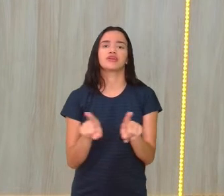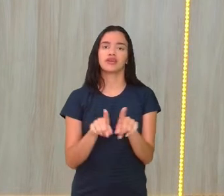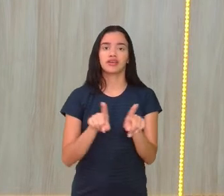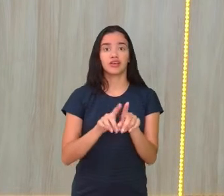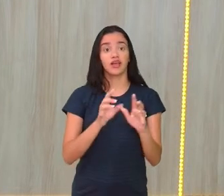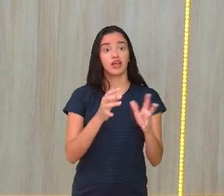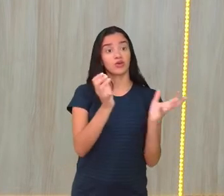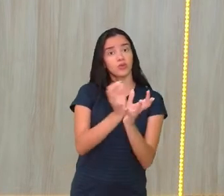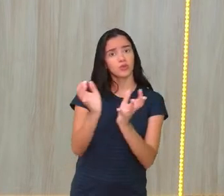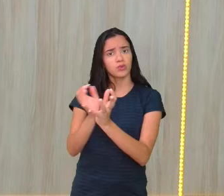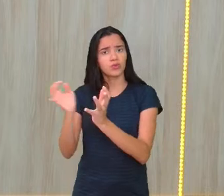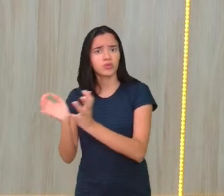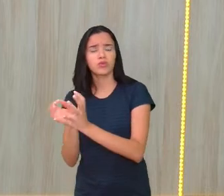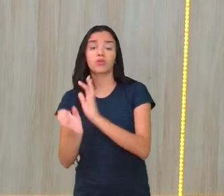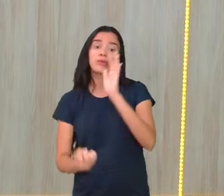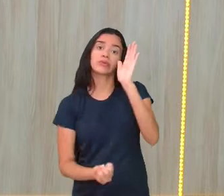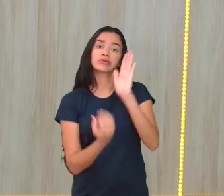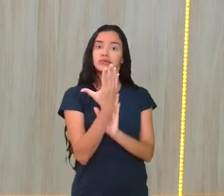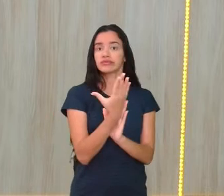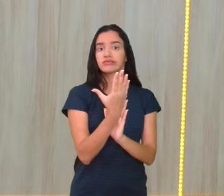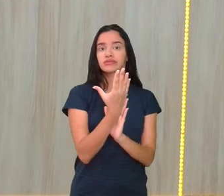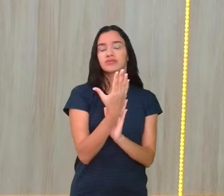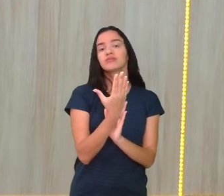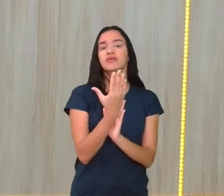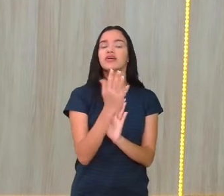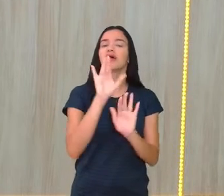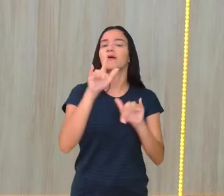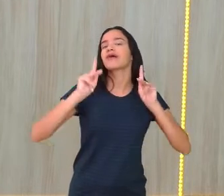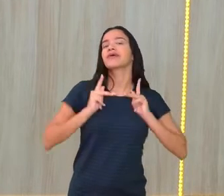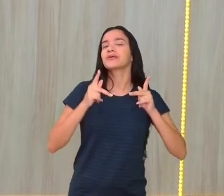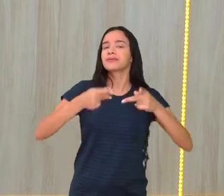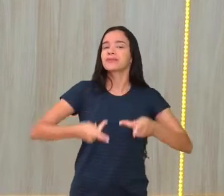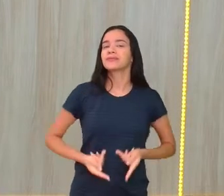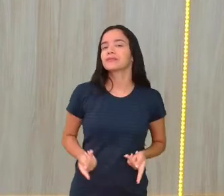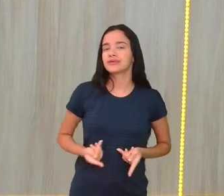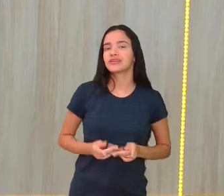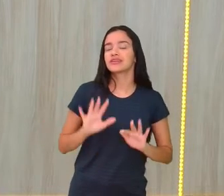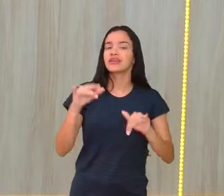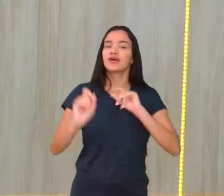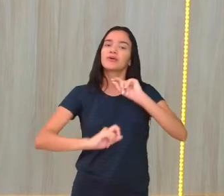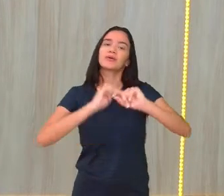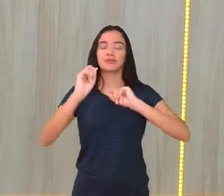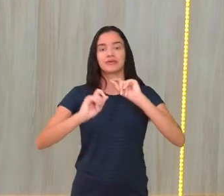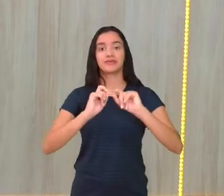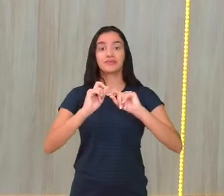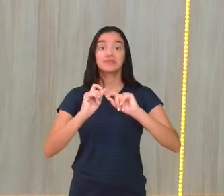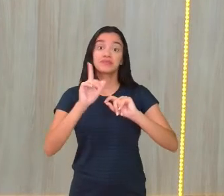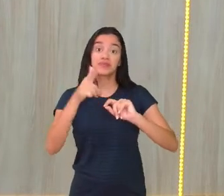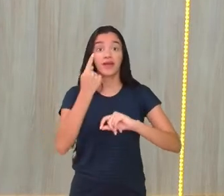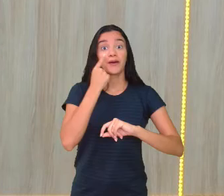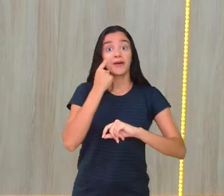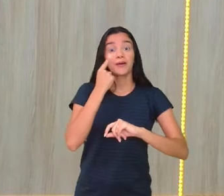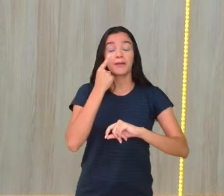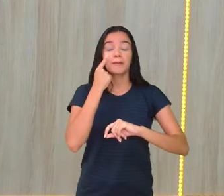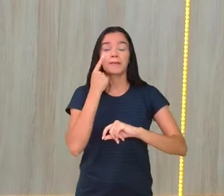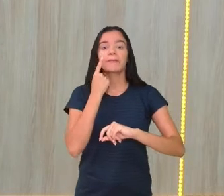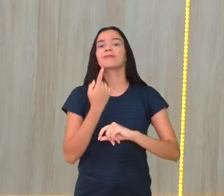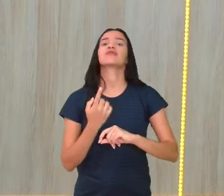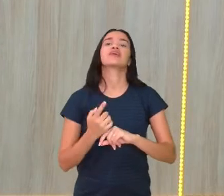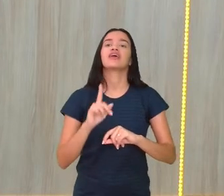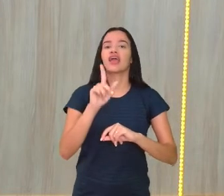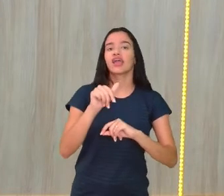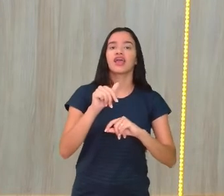essas civilizações elas criaram, né, para humanizar as suas divindades. Vejam, os